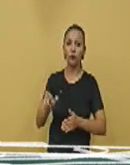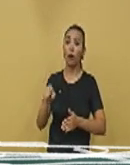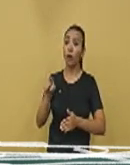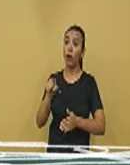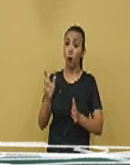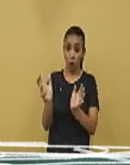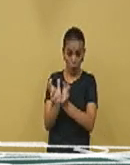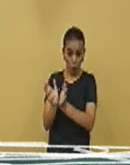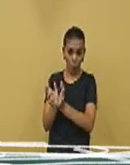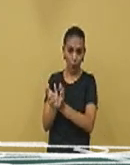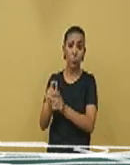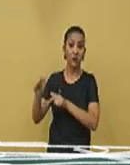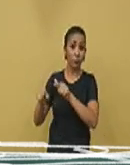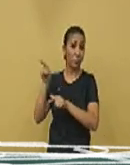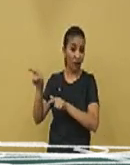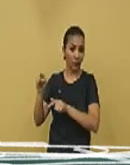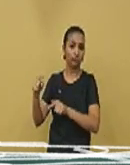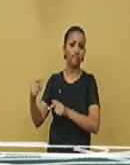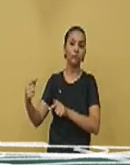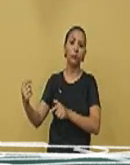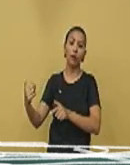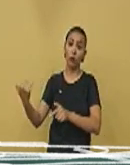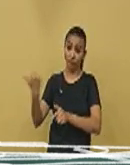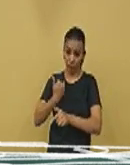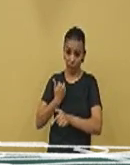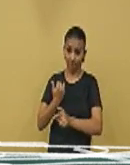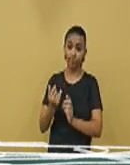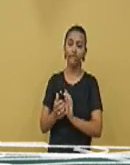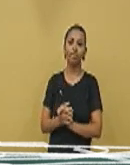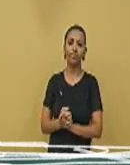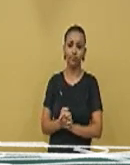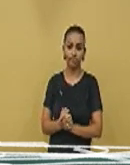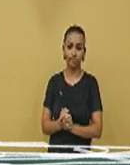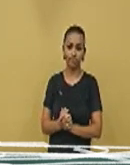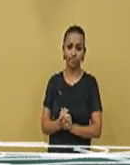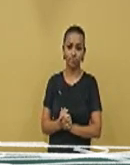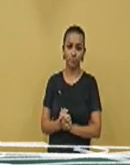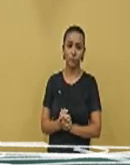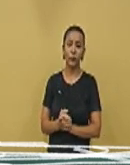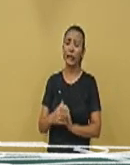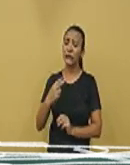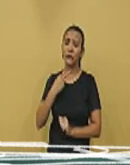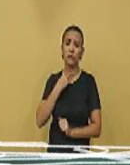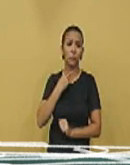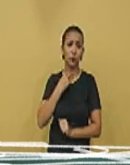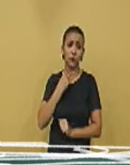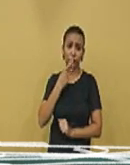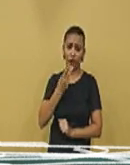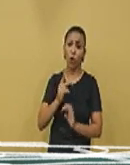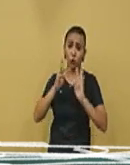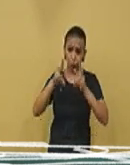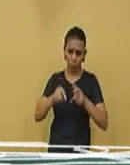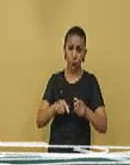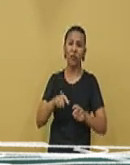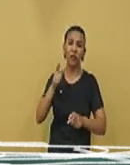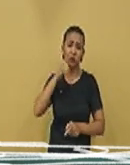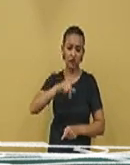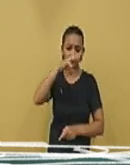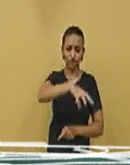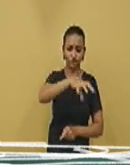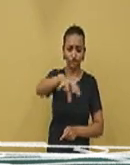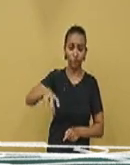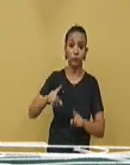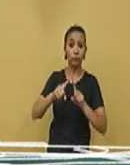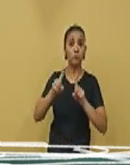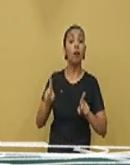indicaram, né? E esse é um dos... Não posso dizer que vai ser em todos os setores, mas